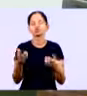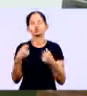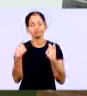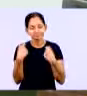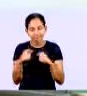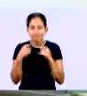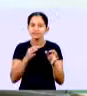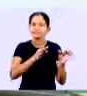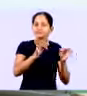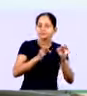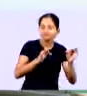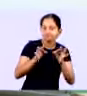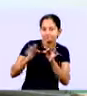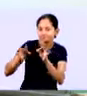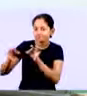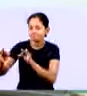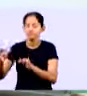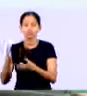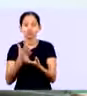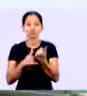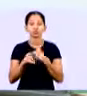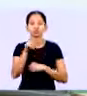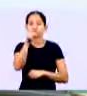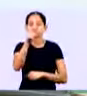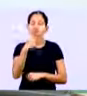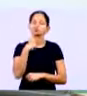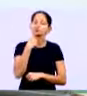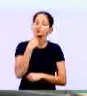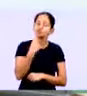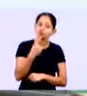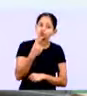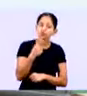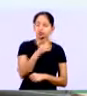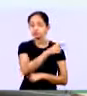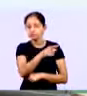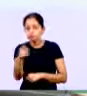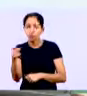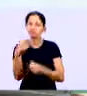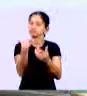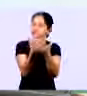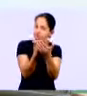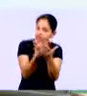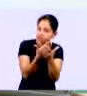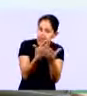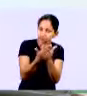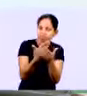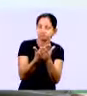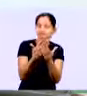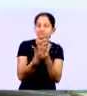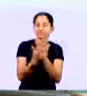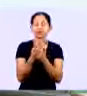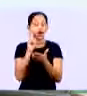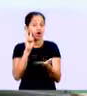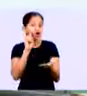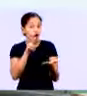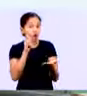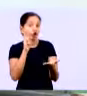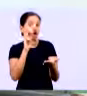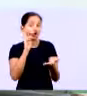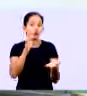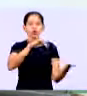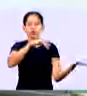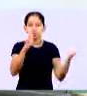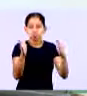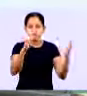É importante também, gente, caso vocês tenham dúvidas, vocês passaram a semana estudando, vocês passaram a semana vendo essas slides que a